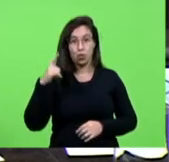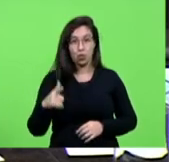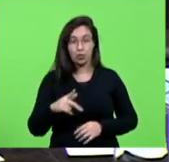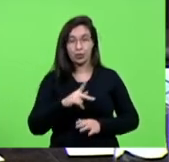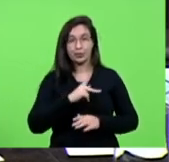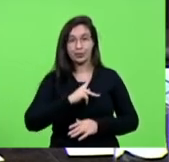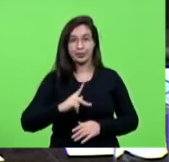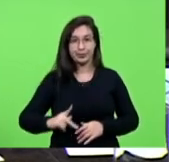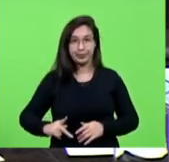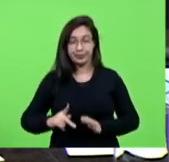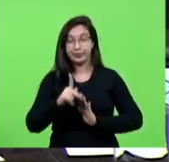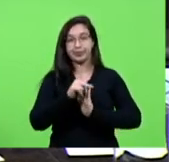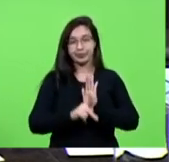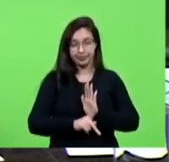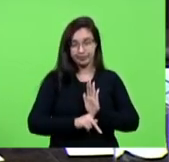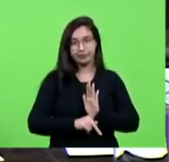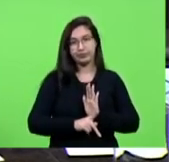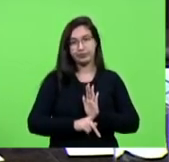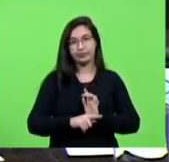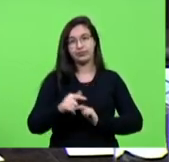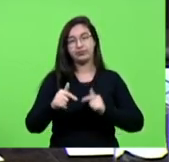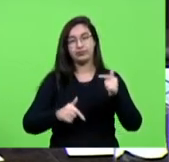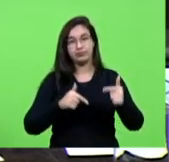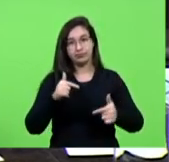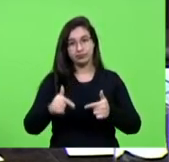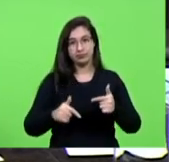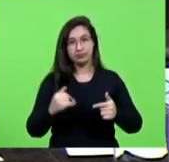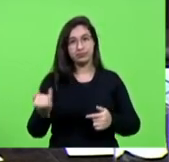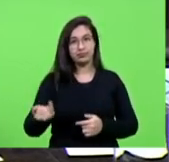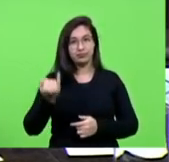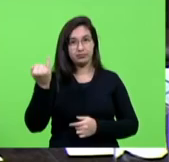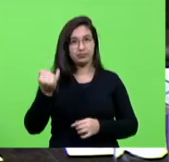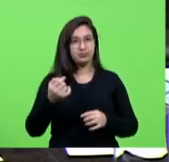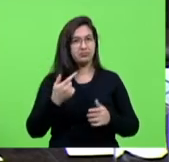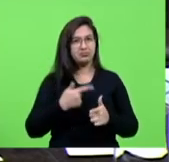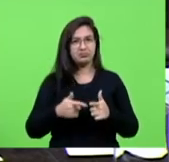de serviços essenciais que foram sancionados sem problema nenhum.